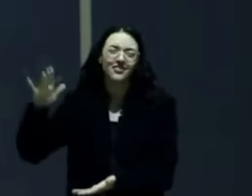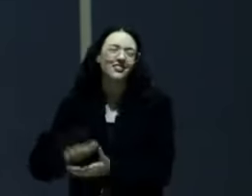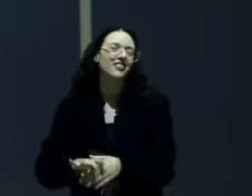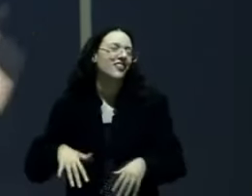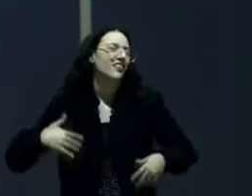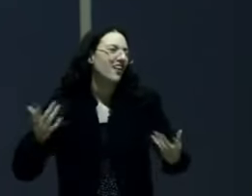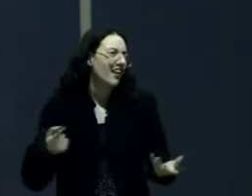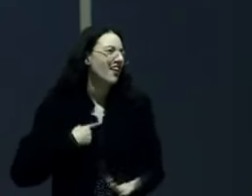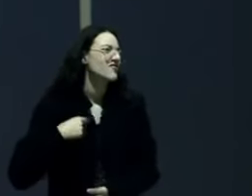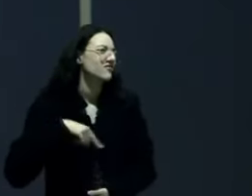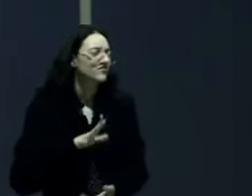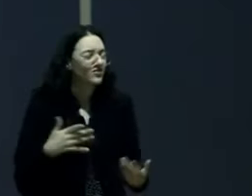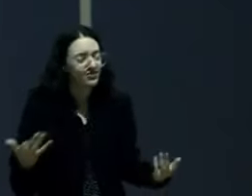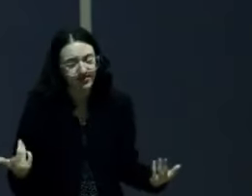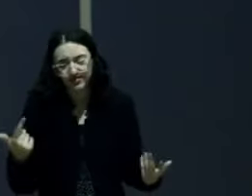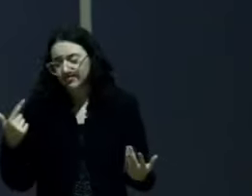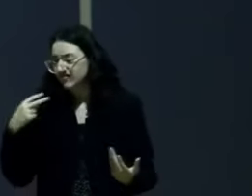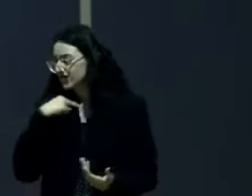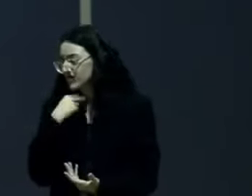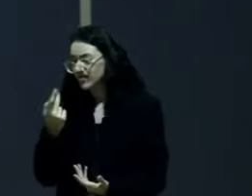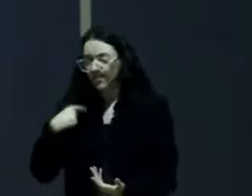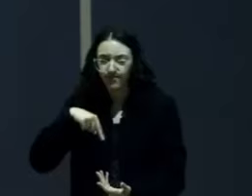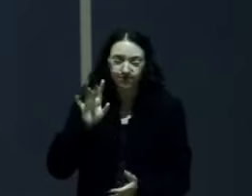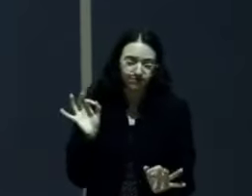assim. Não é.